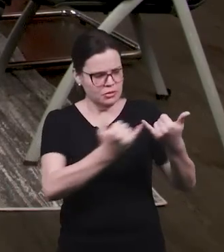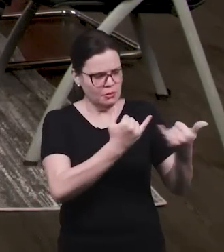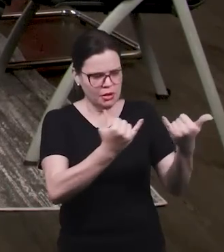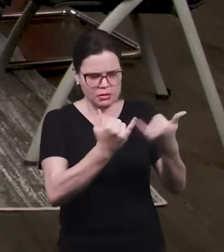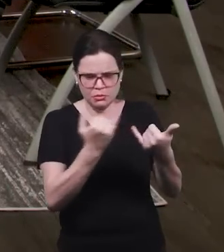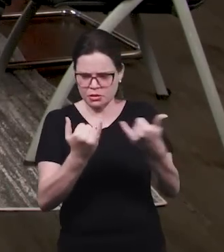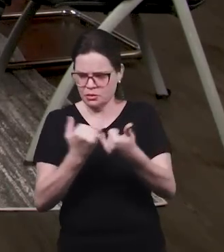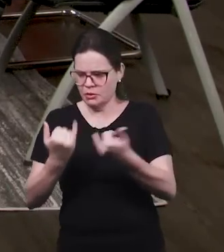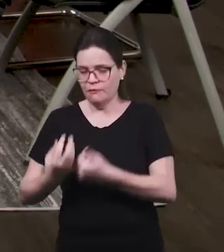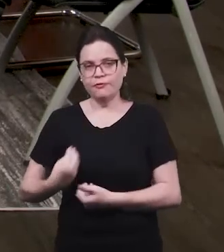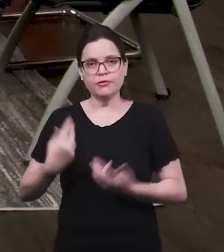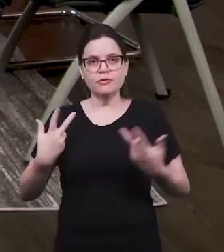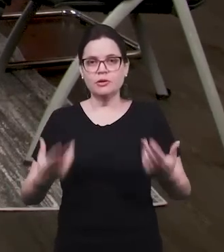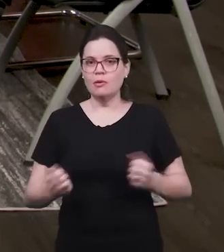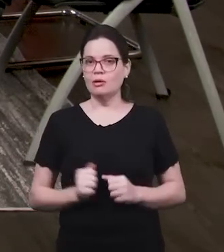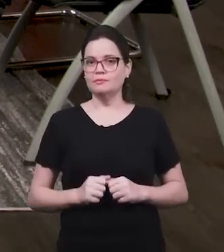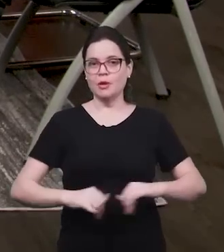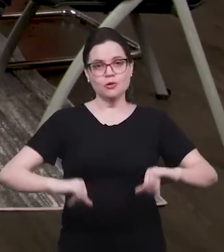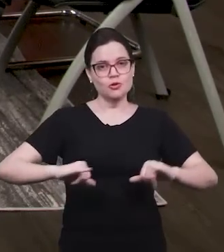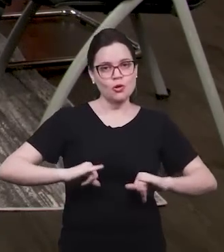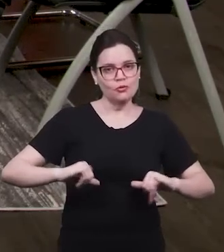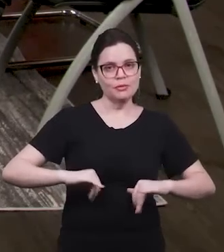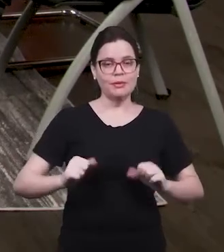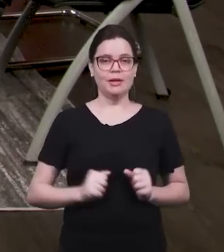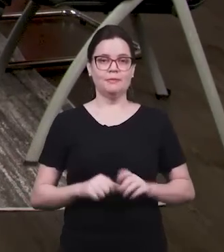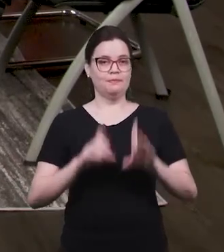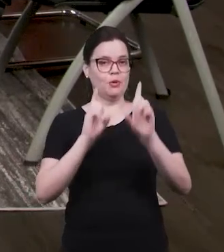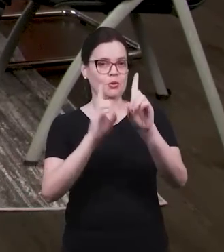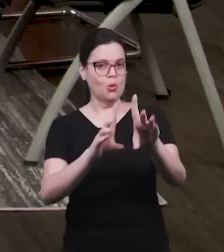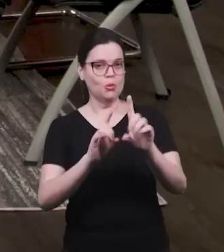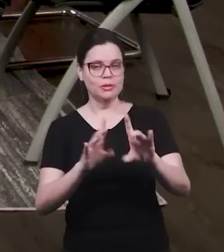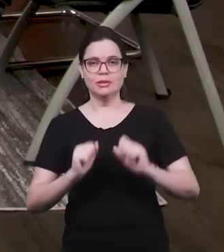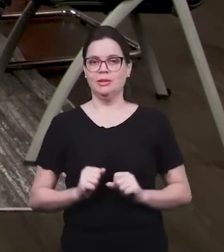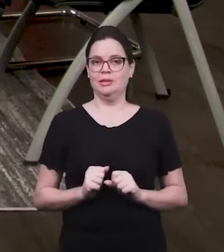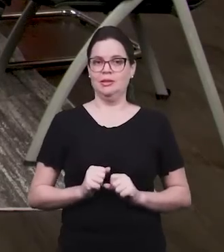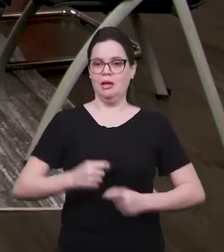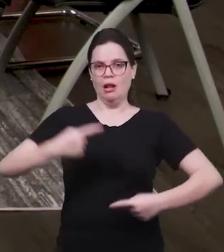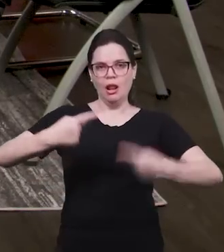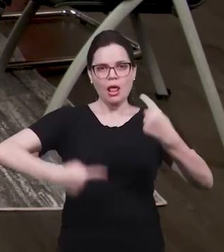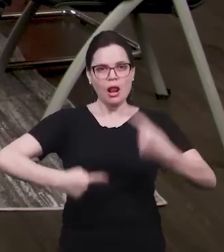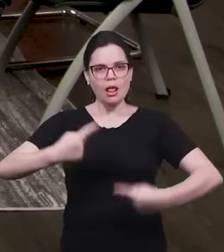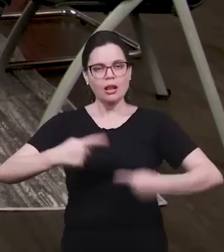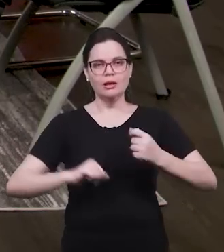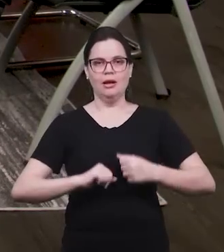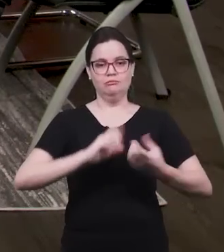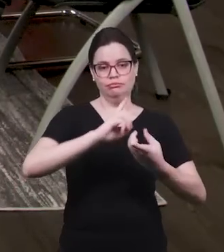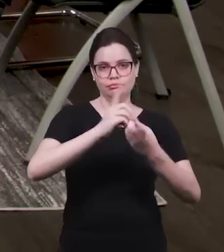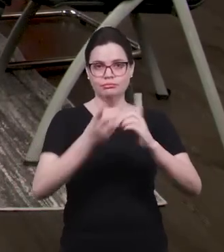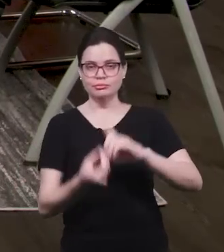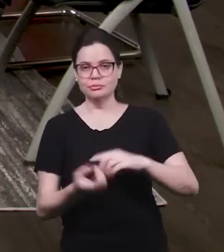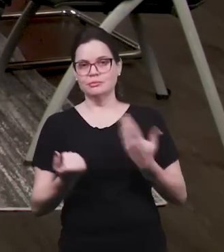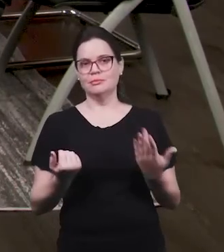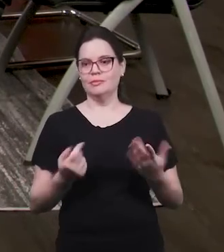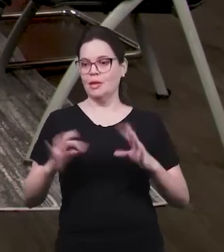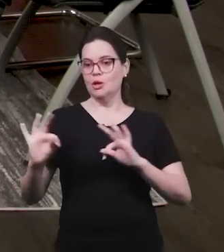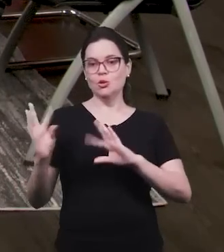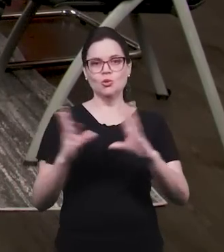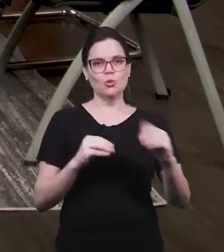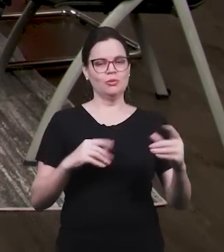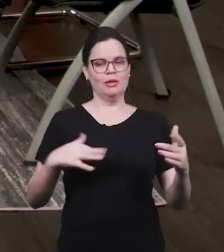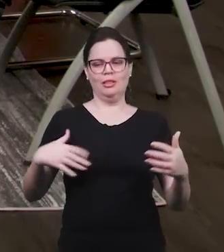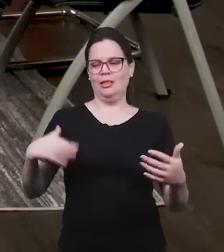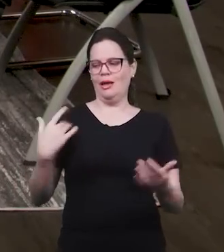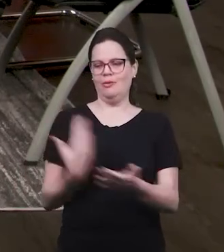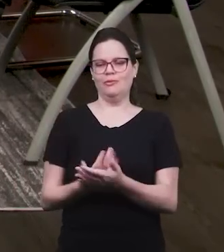sofrimentos, então os posicionamentos, não é? Tanto da história, quanto principalmente